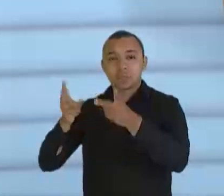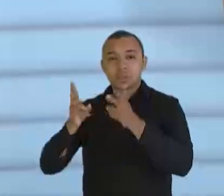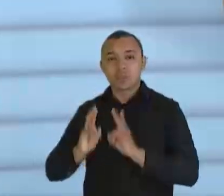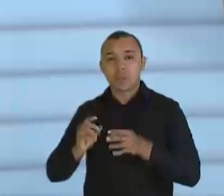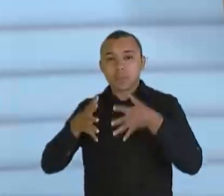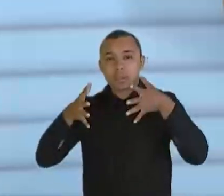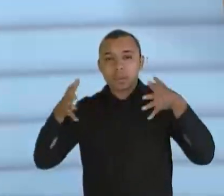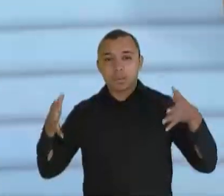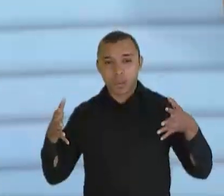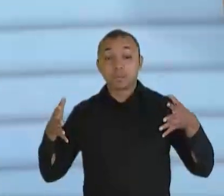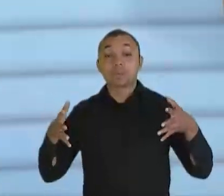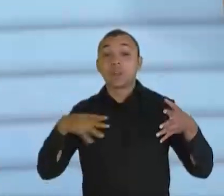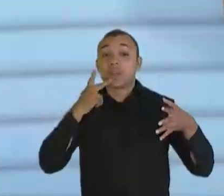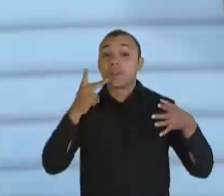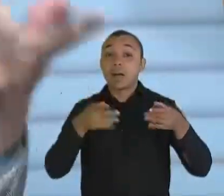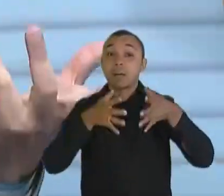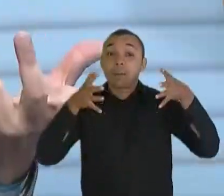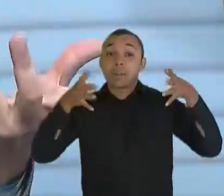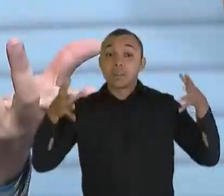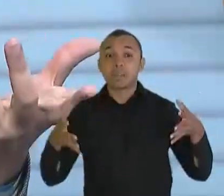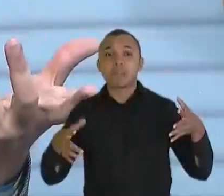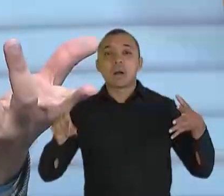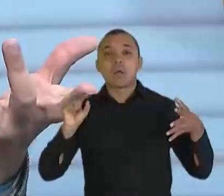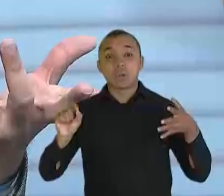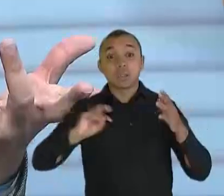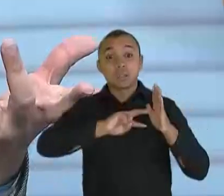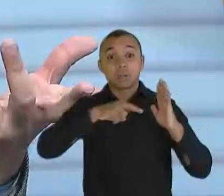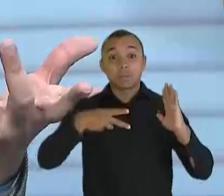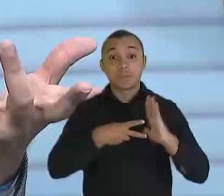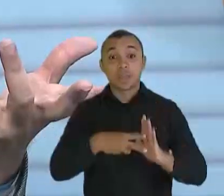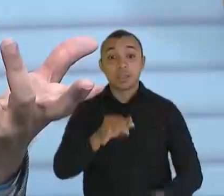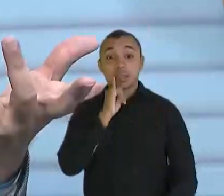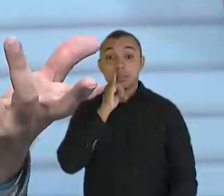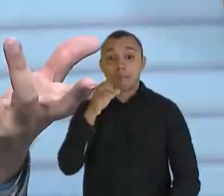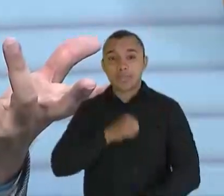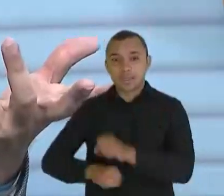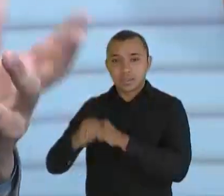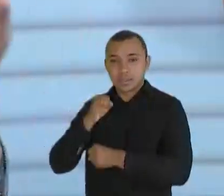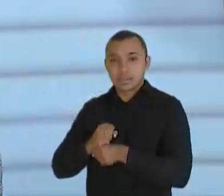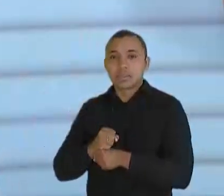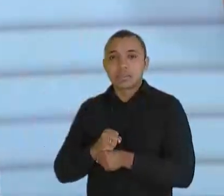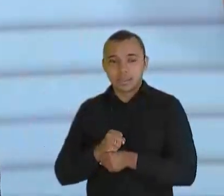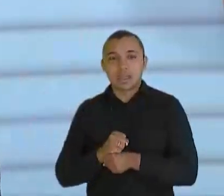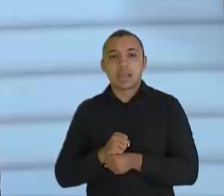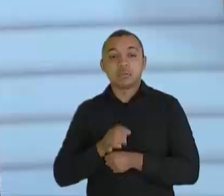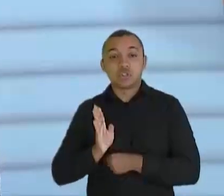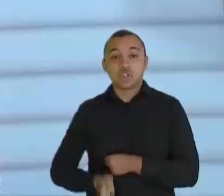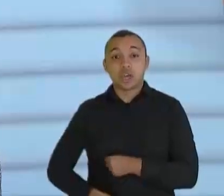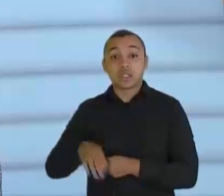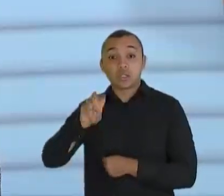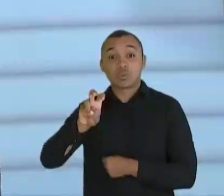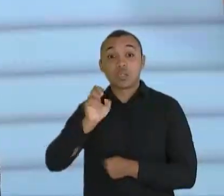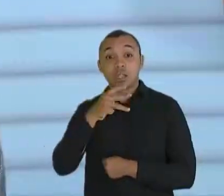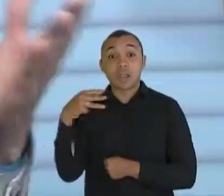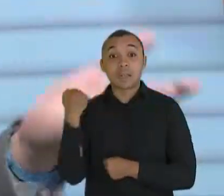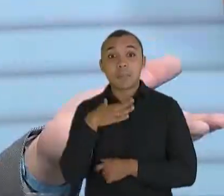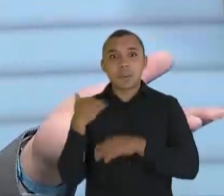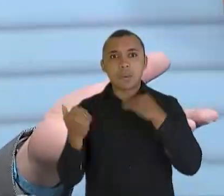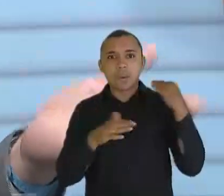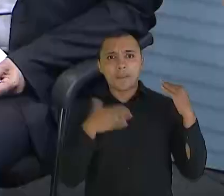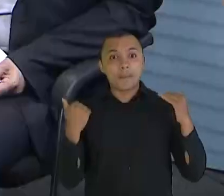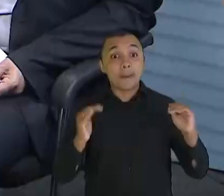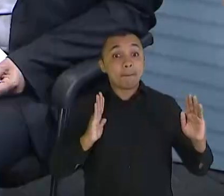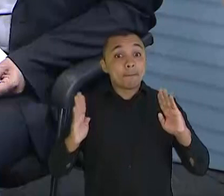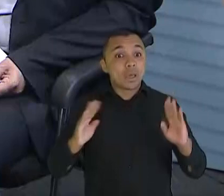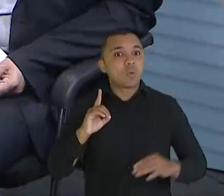que quando a gente diz crescimento, é um crescimento, por exemplo. Ano passado, a Suécia teve 53 homicídios no ano inteiro. Né? Isso, se